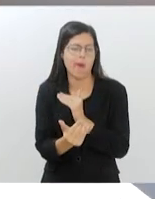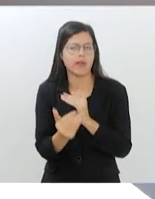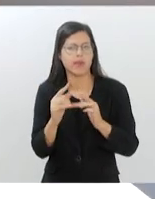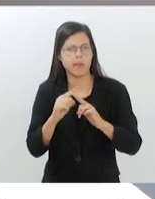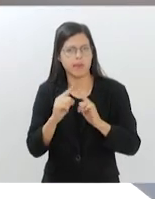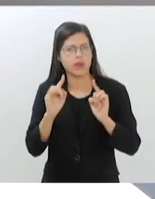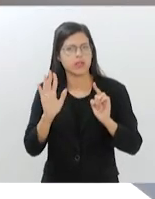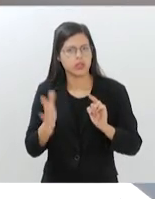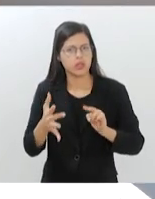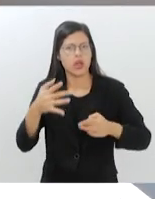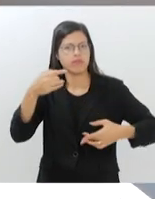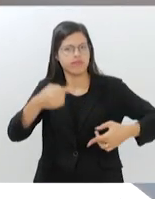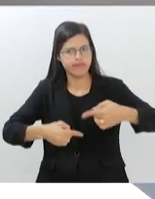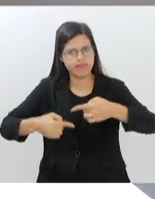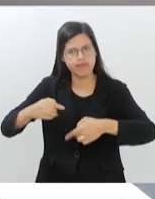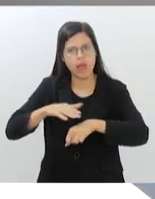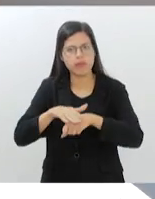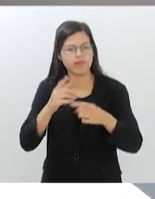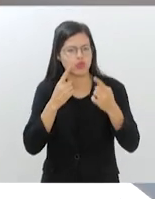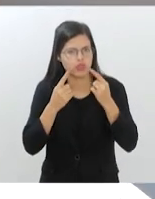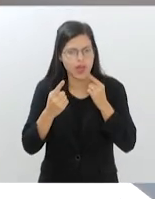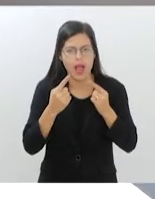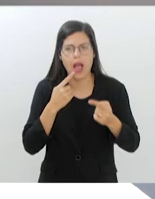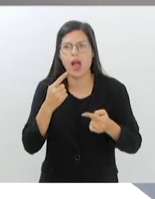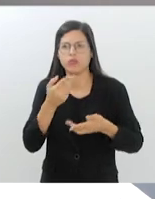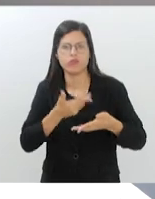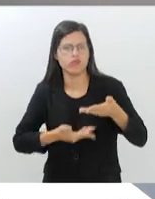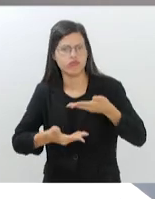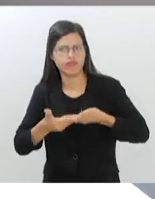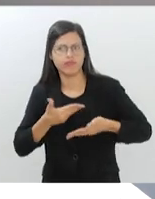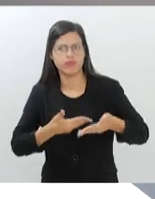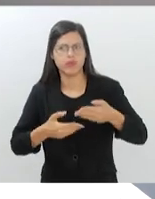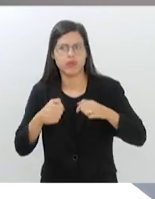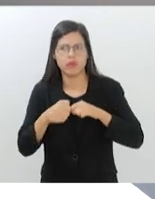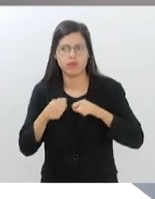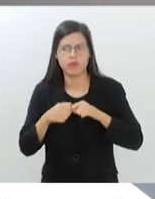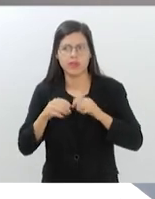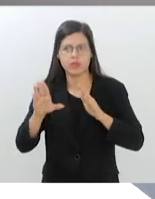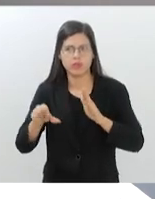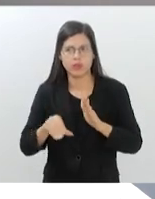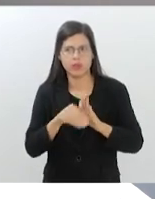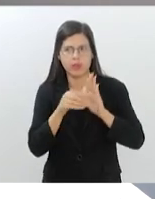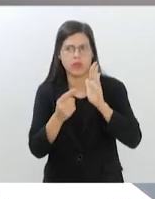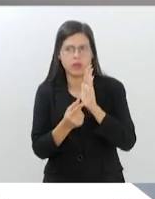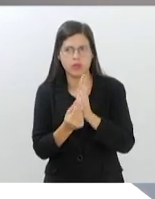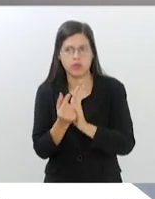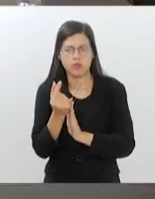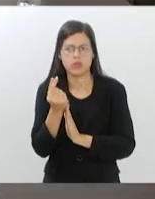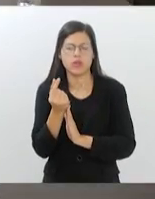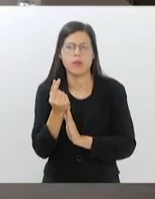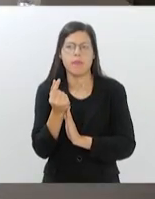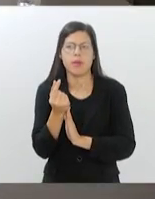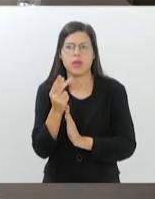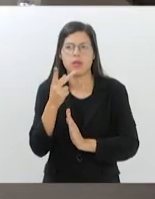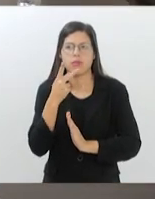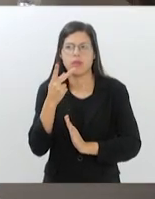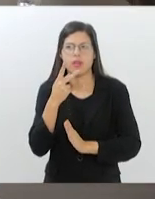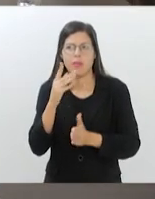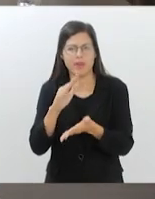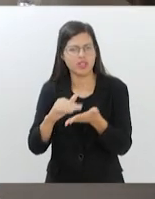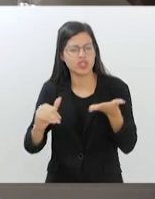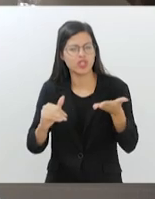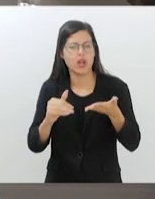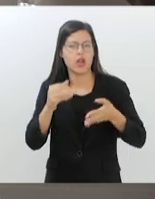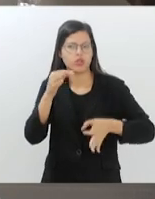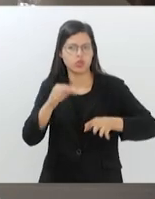desde que sou Deputado me tornei Deputado faço emendas ao orçamento prevendo a possibilidade de instituição da justiça militar e o deputado